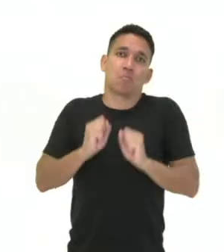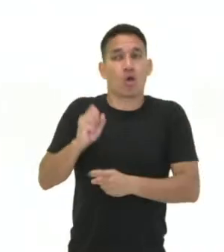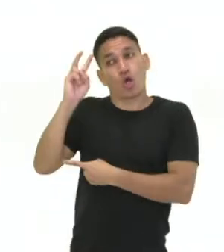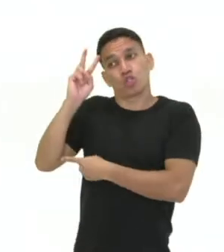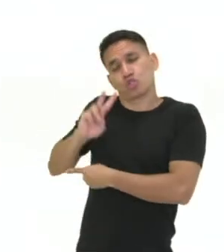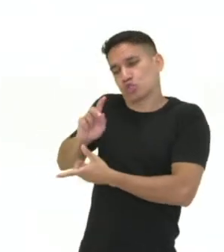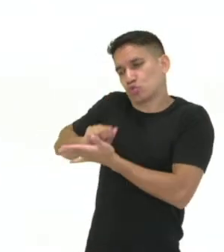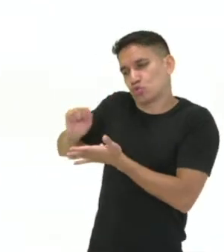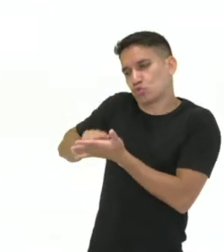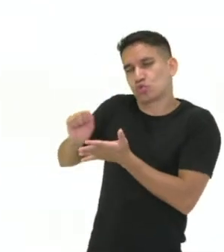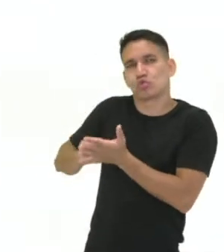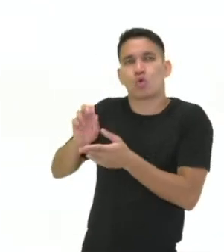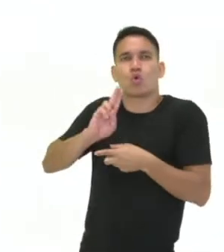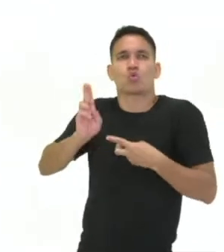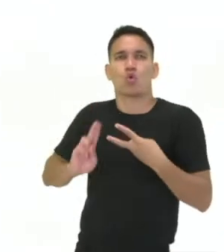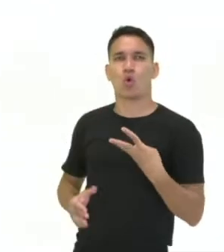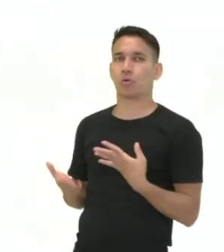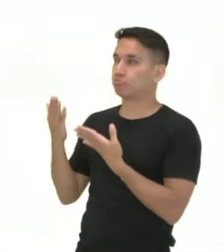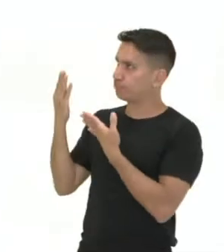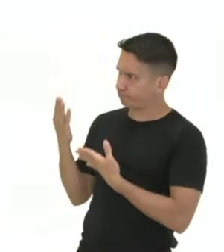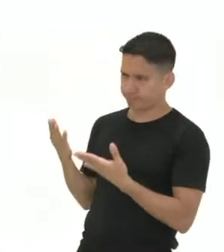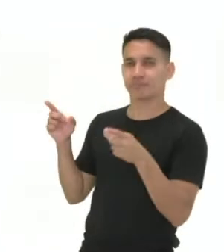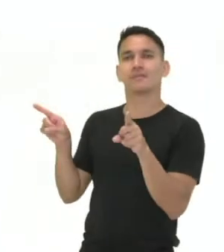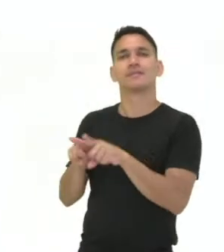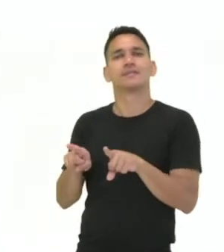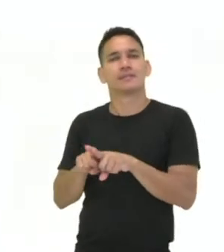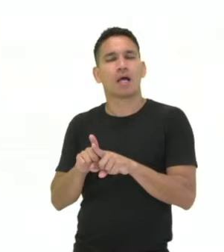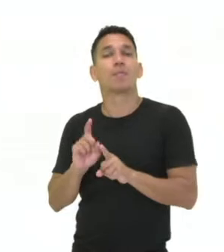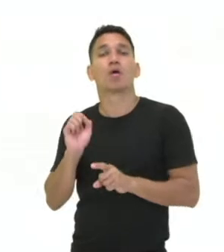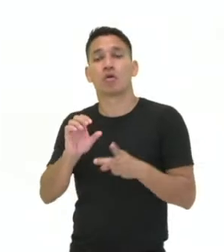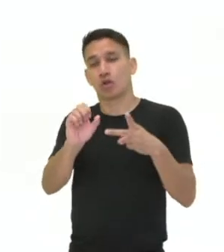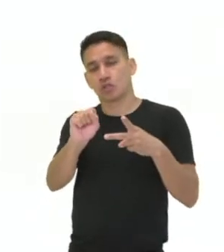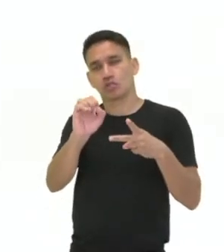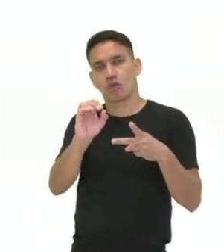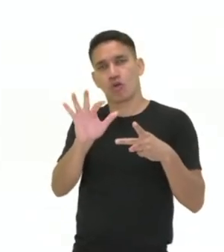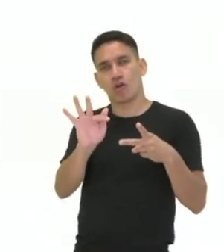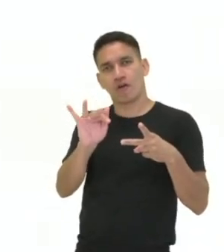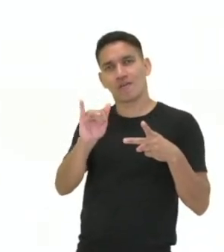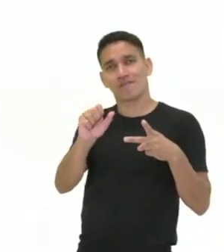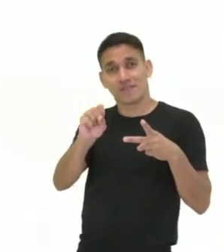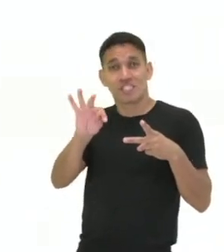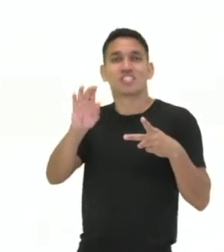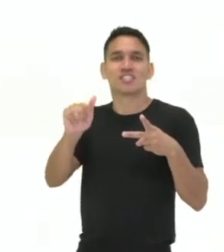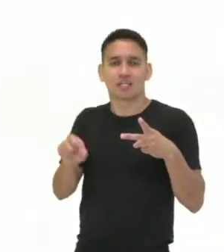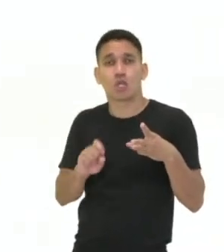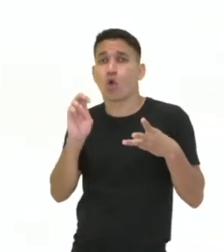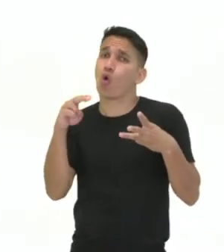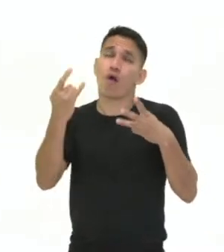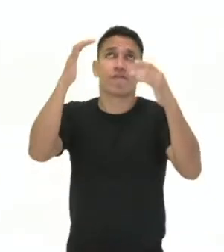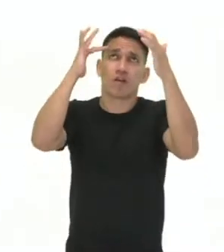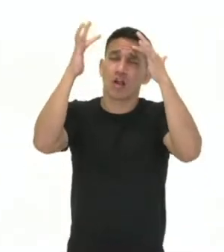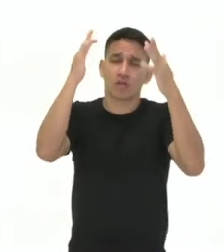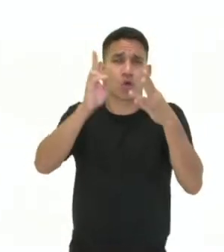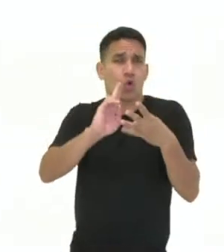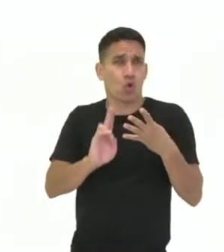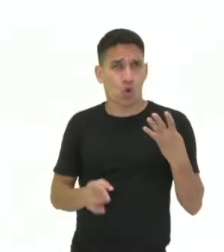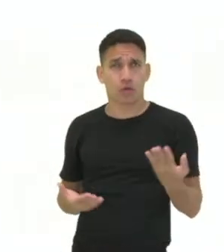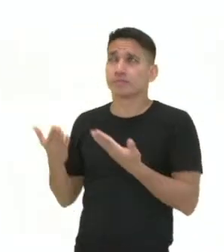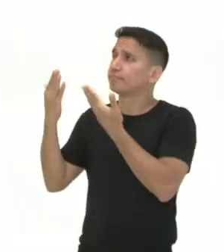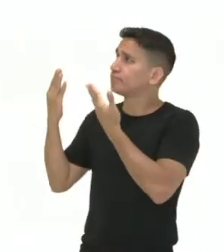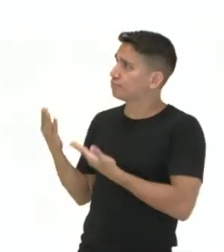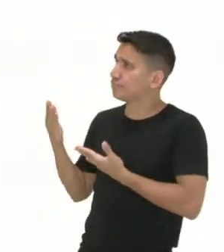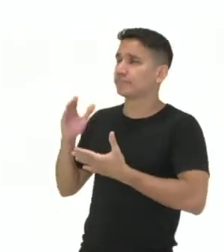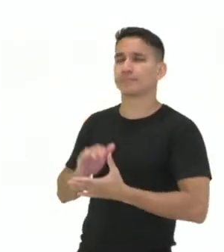historiadores, como Heródoto, Tucídides, sofistas, como Protágoras, ou filósofos, Platão,